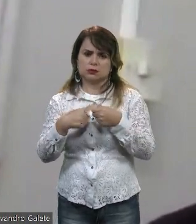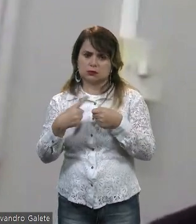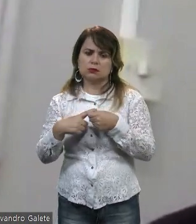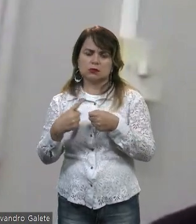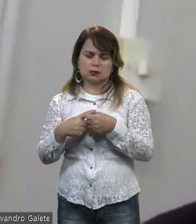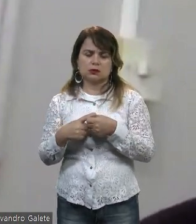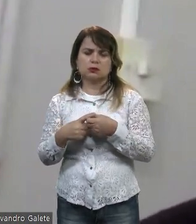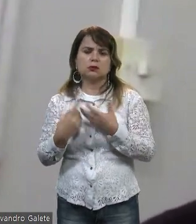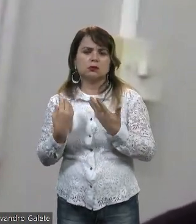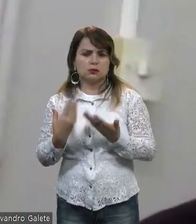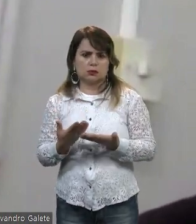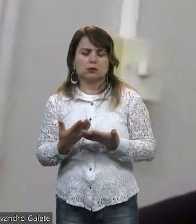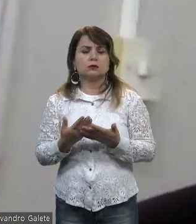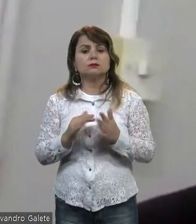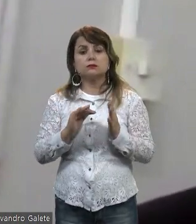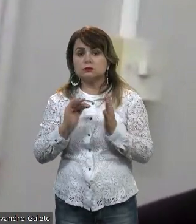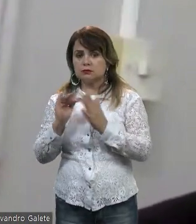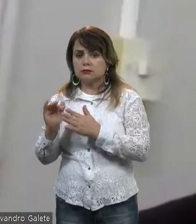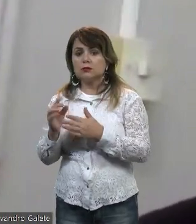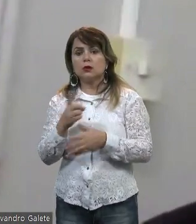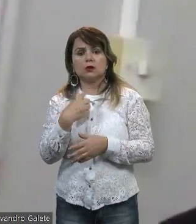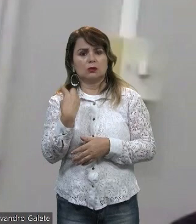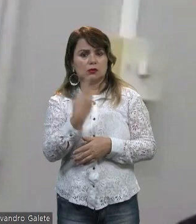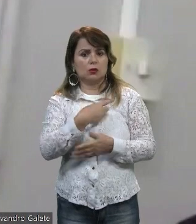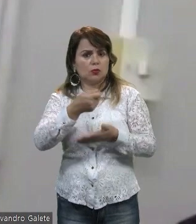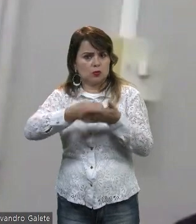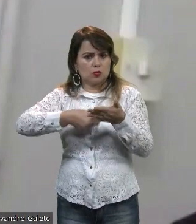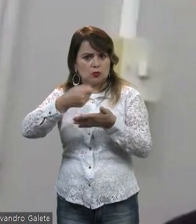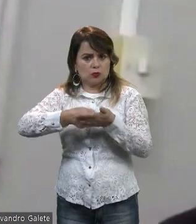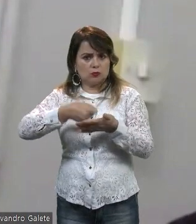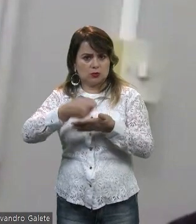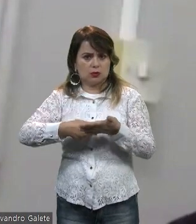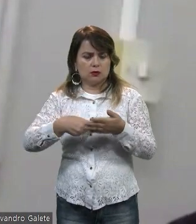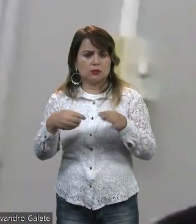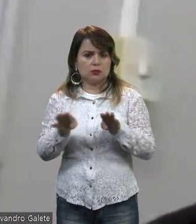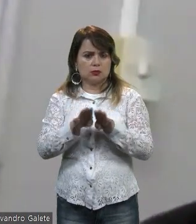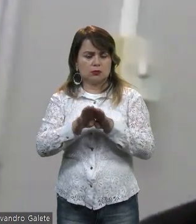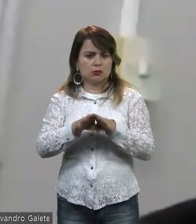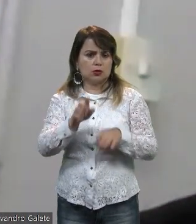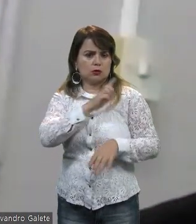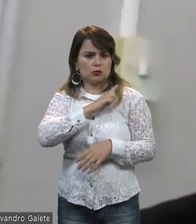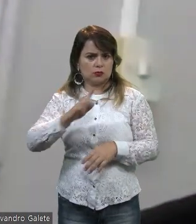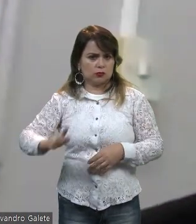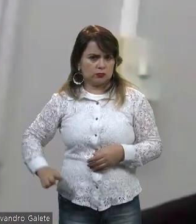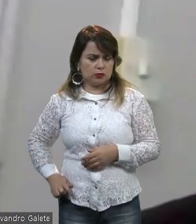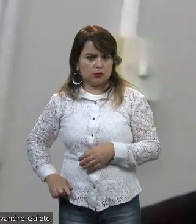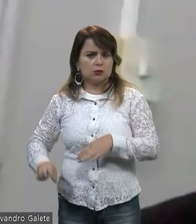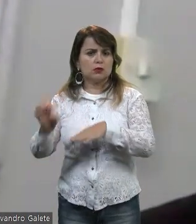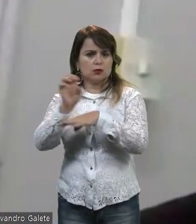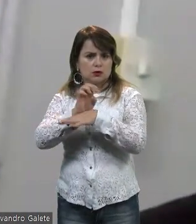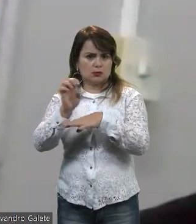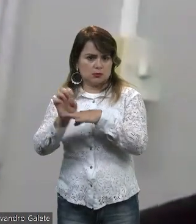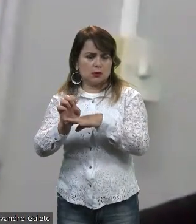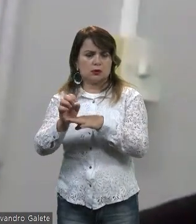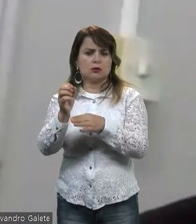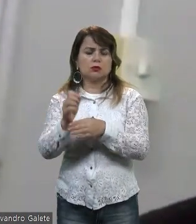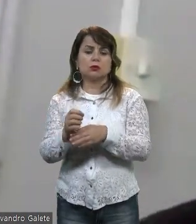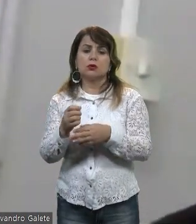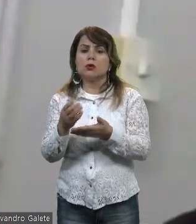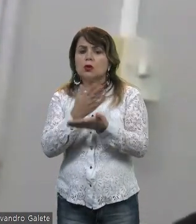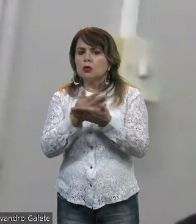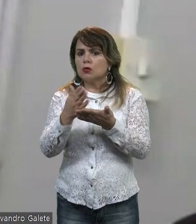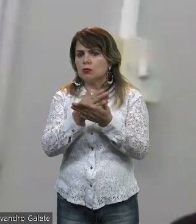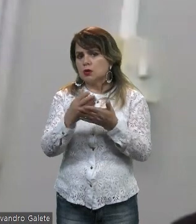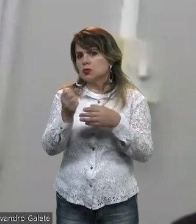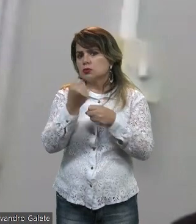vai favorecer. Dizer aqui que estamos cobrando também ao governo do estado o início das obras,